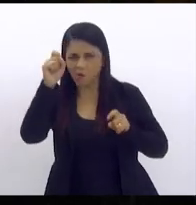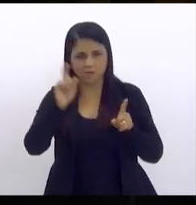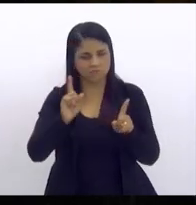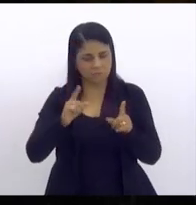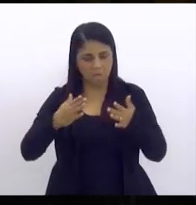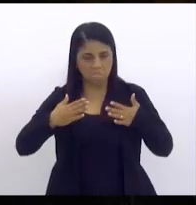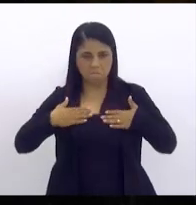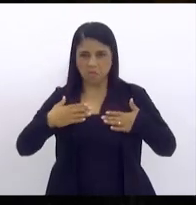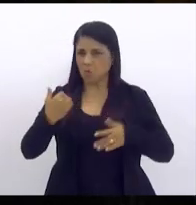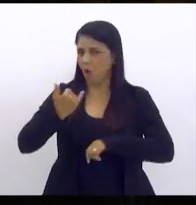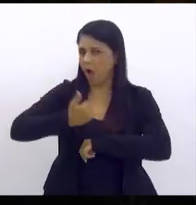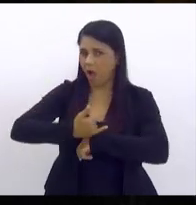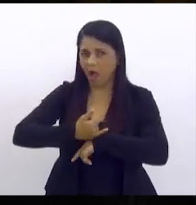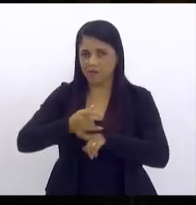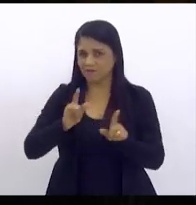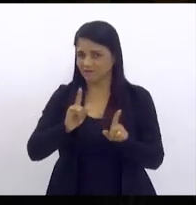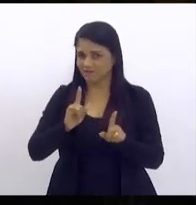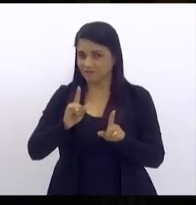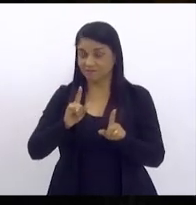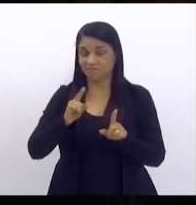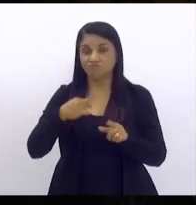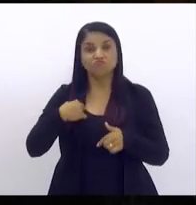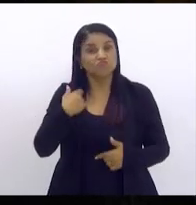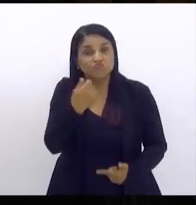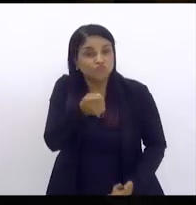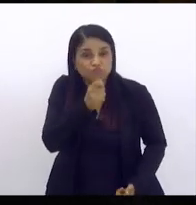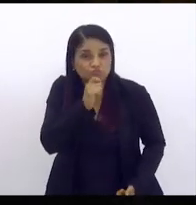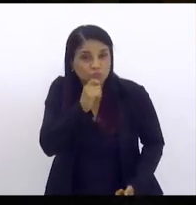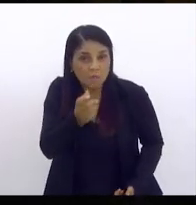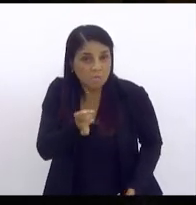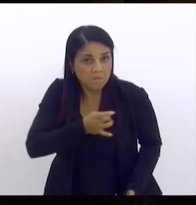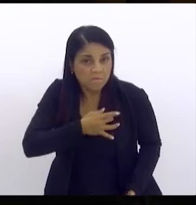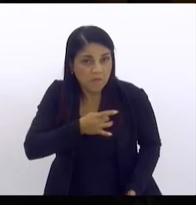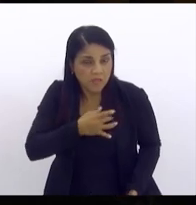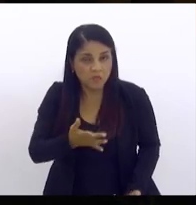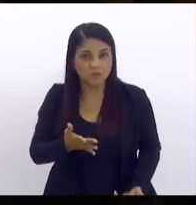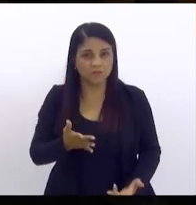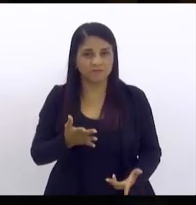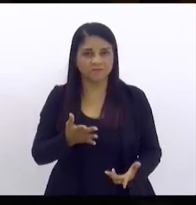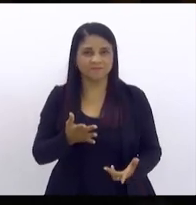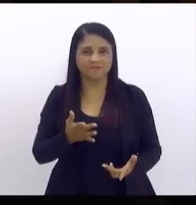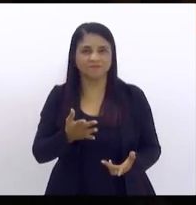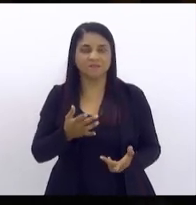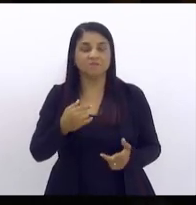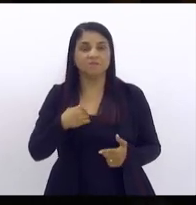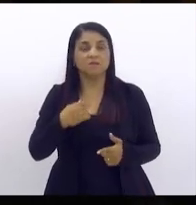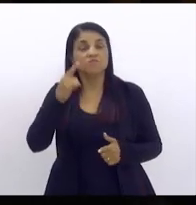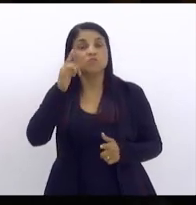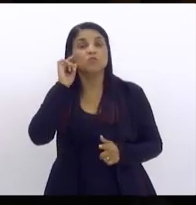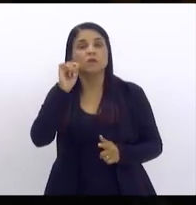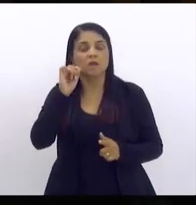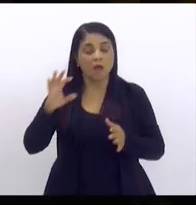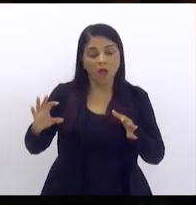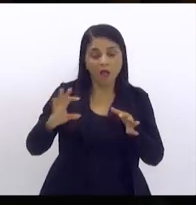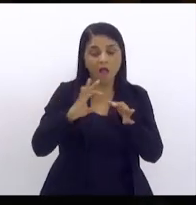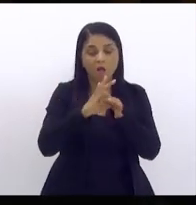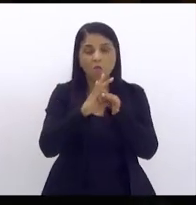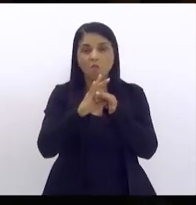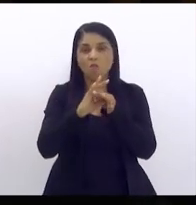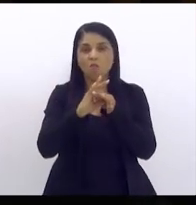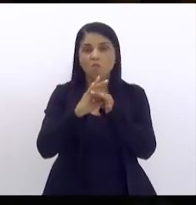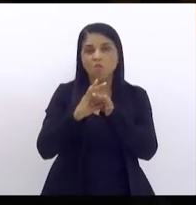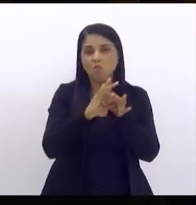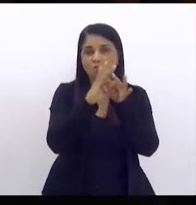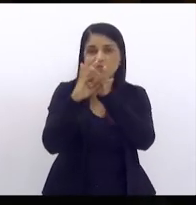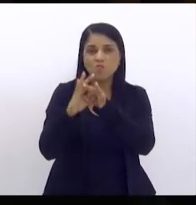nada disso, mas nós não temos medo. Além disso, nós temos uma virtude que é a união.